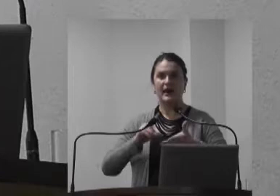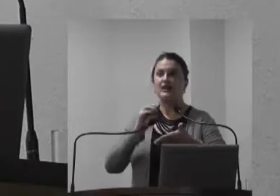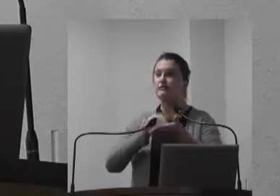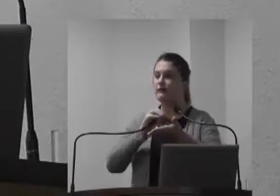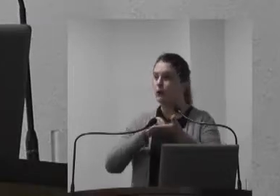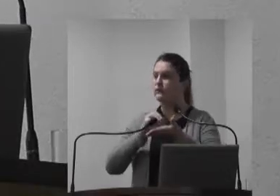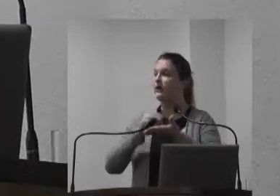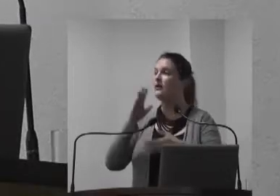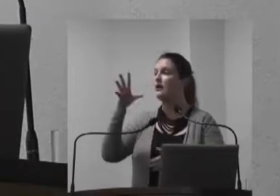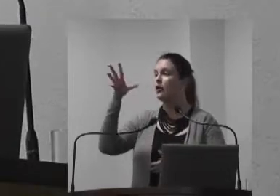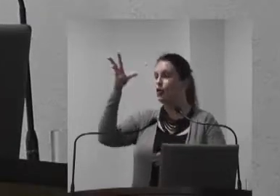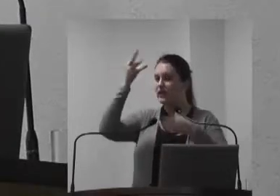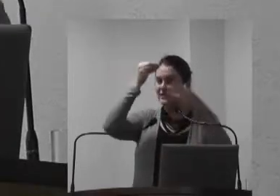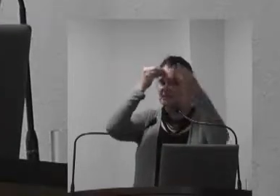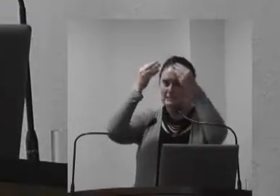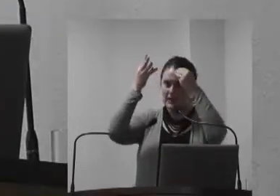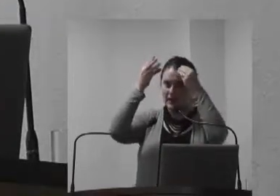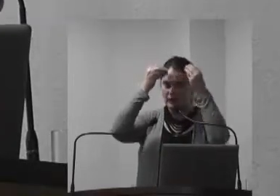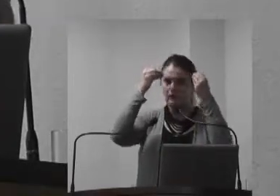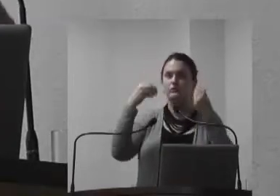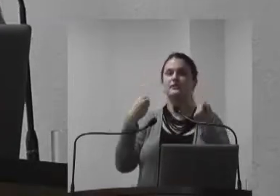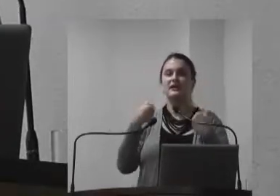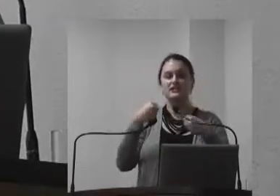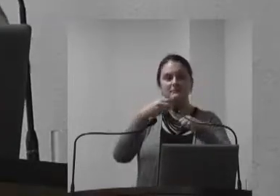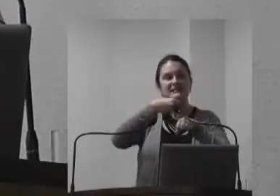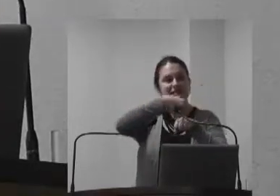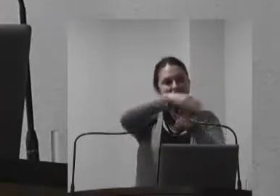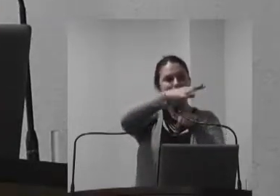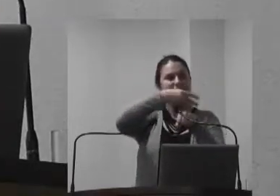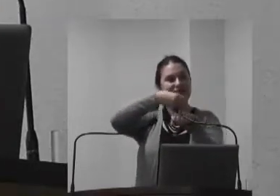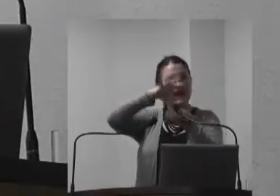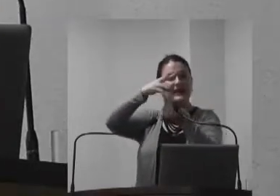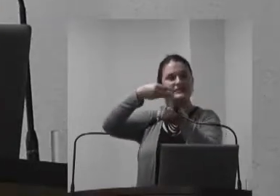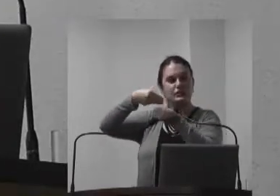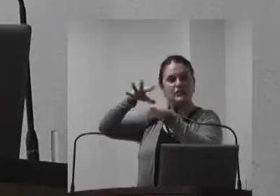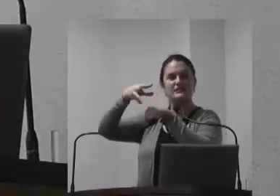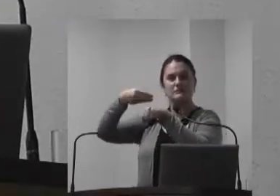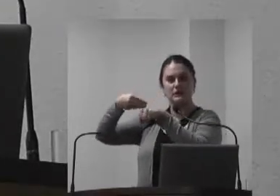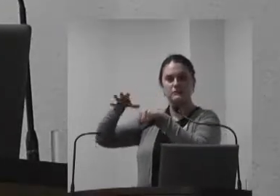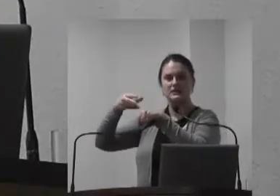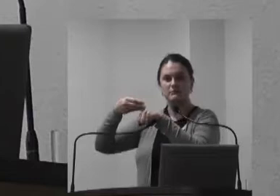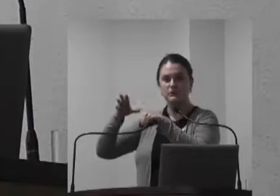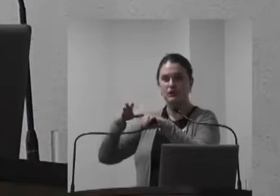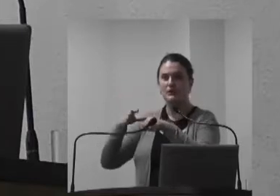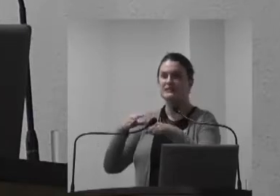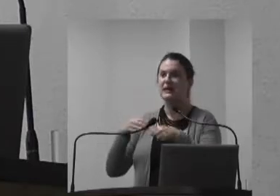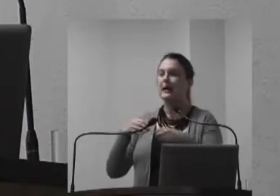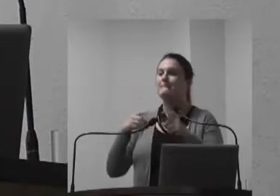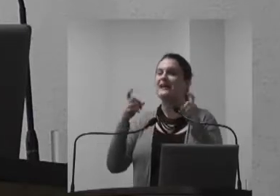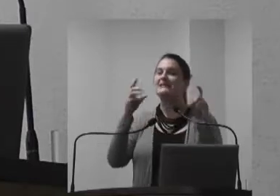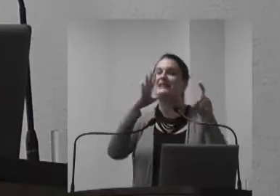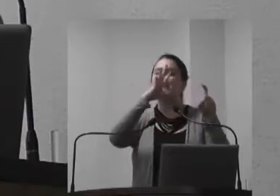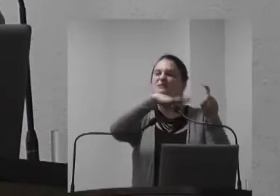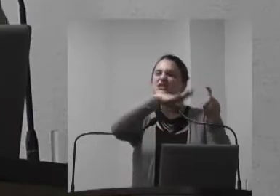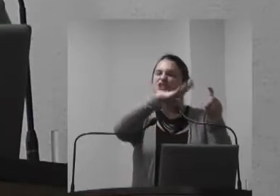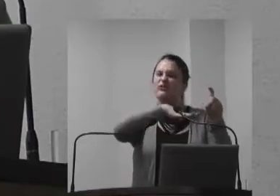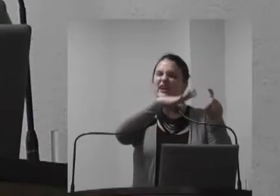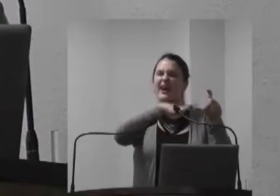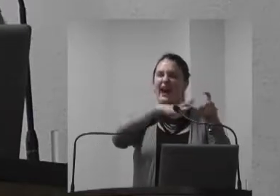língua, né? E falta conhecimento, né? A gente precisa passar esse conhecimento para as pessoas